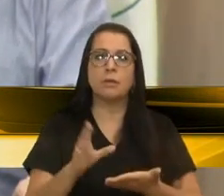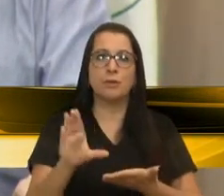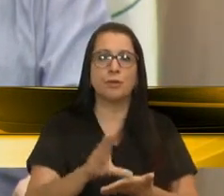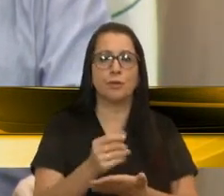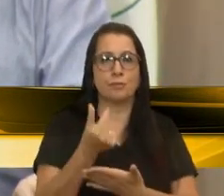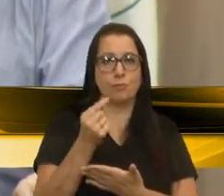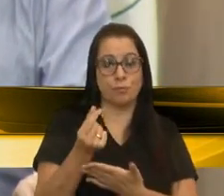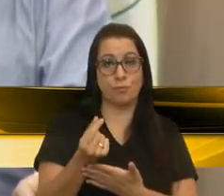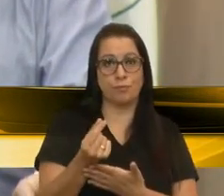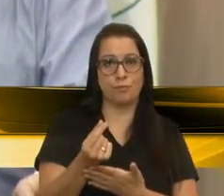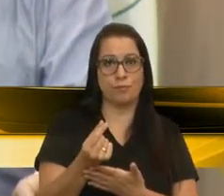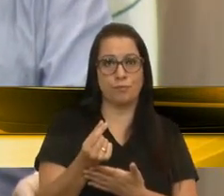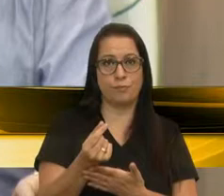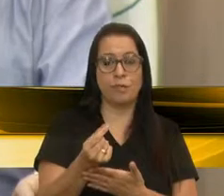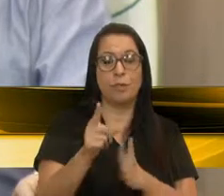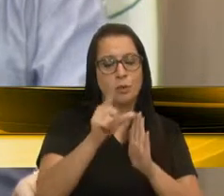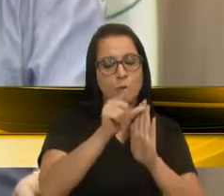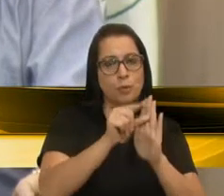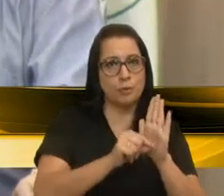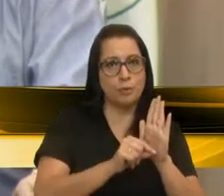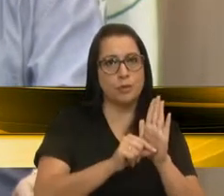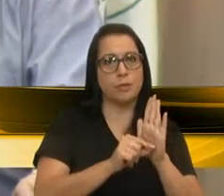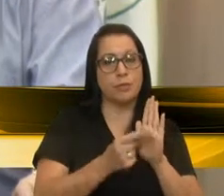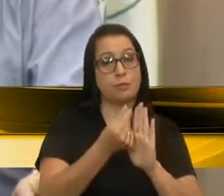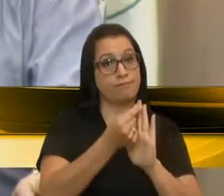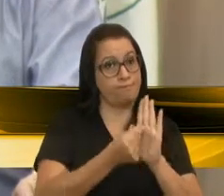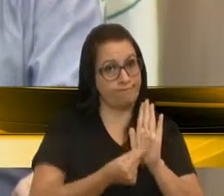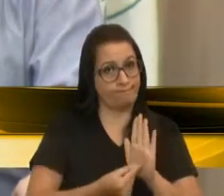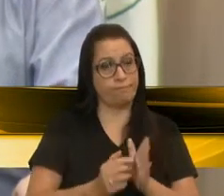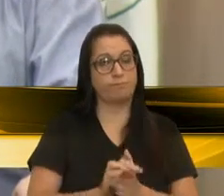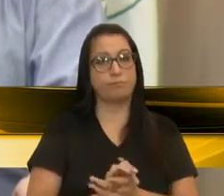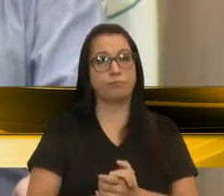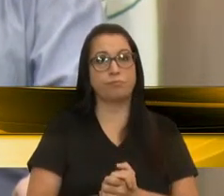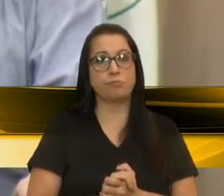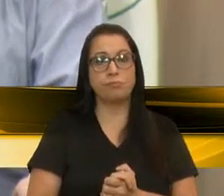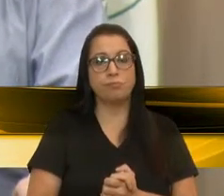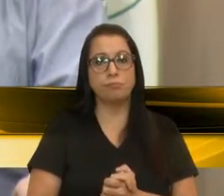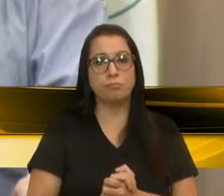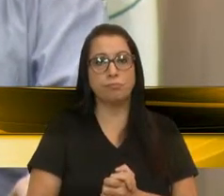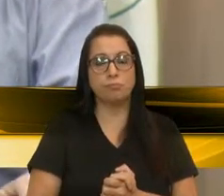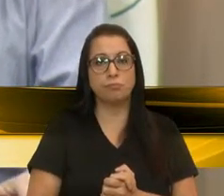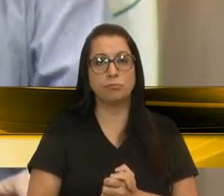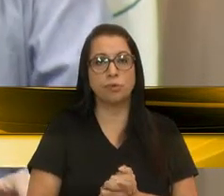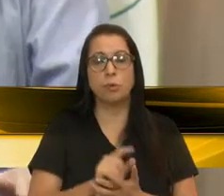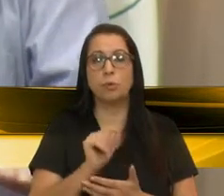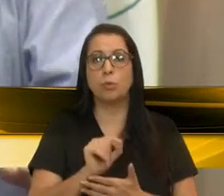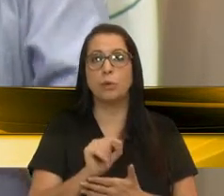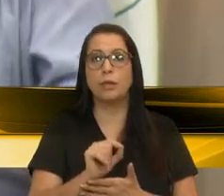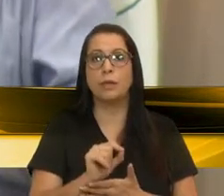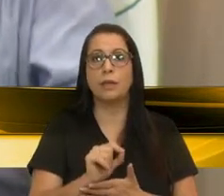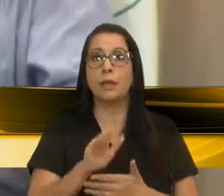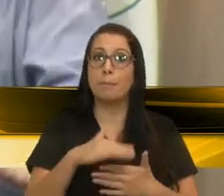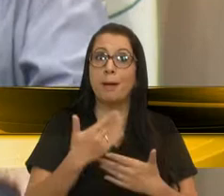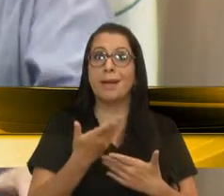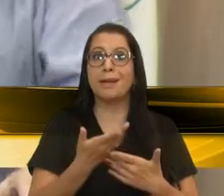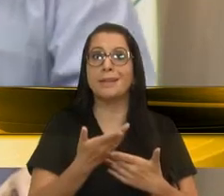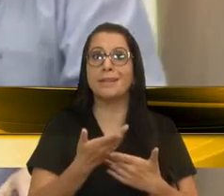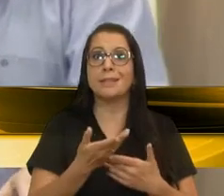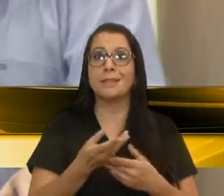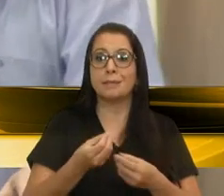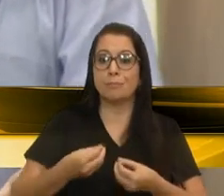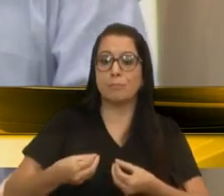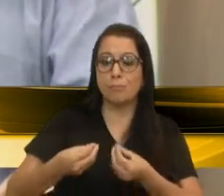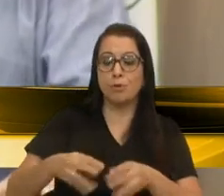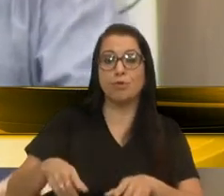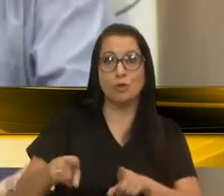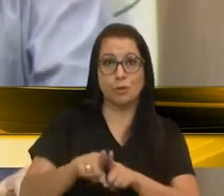arrecadação do SAMAI, a redução do seu orçamento, né? E o que implica isso? Implica isso